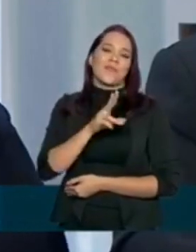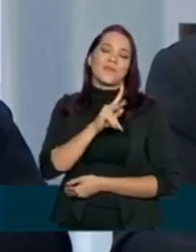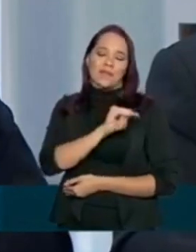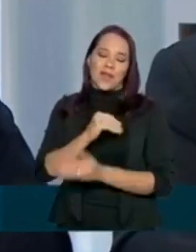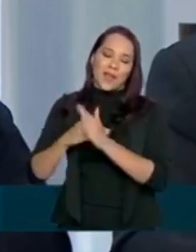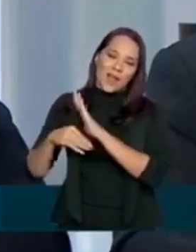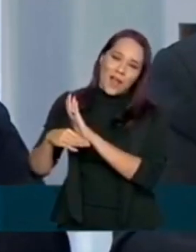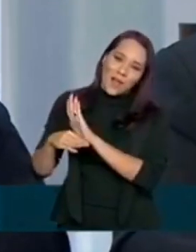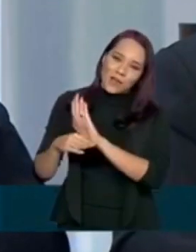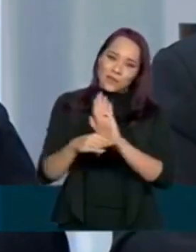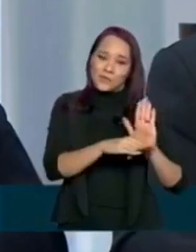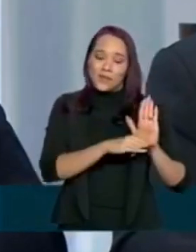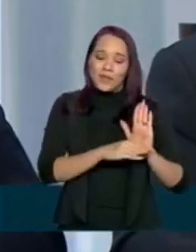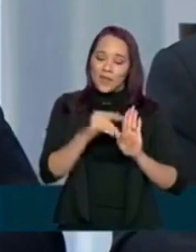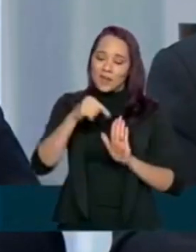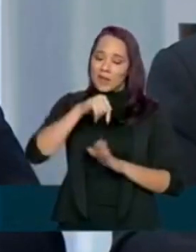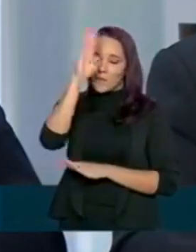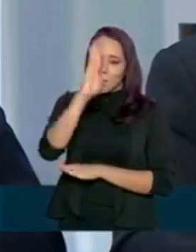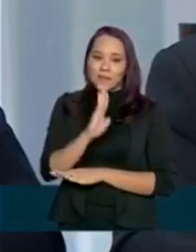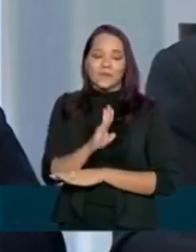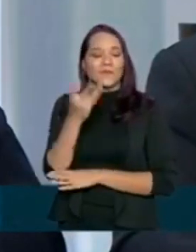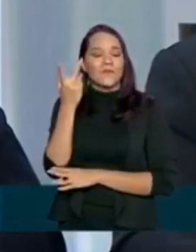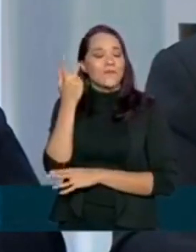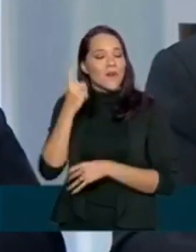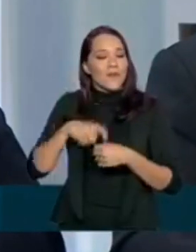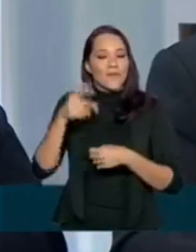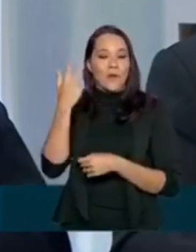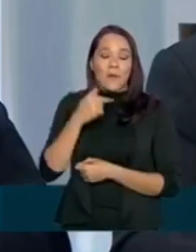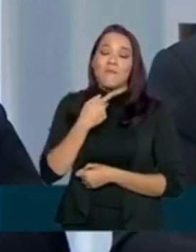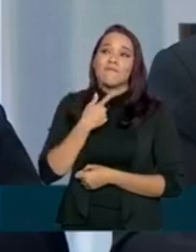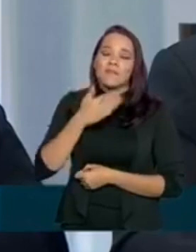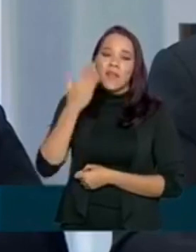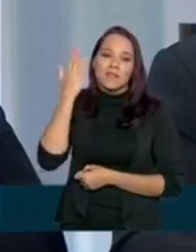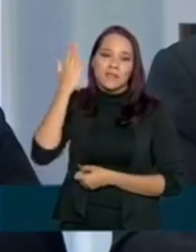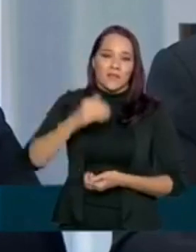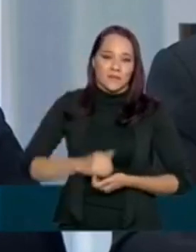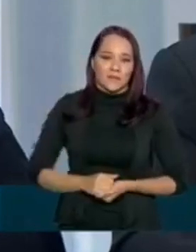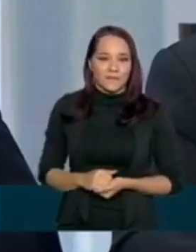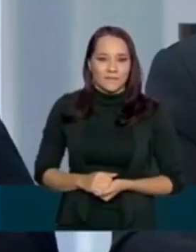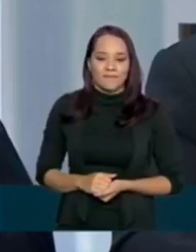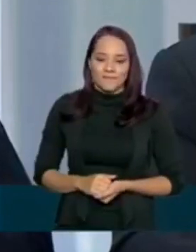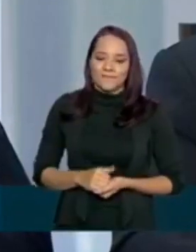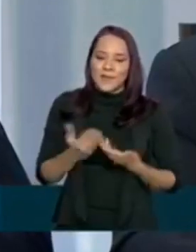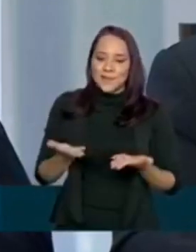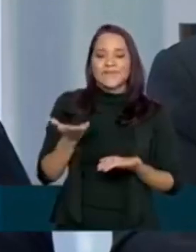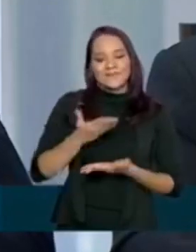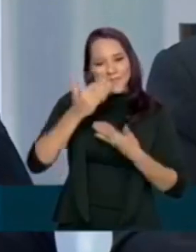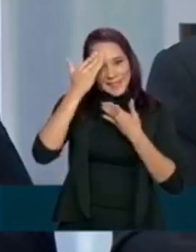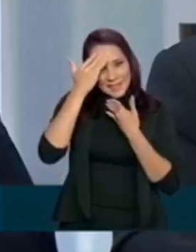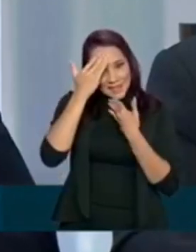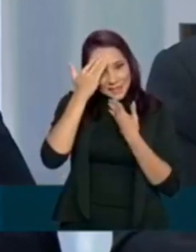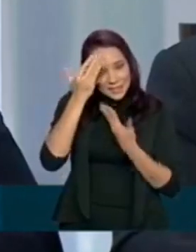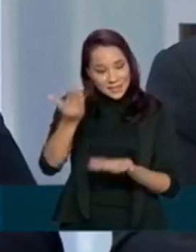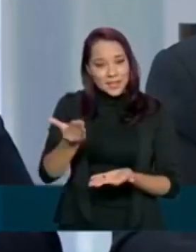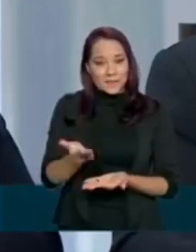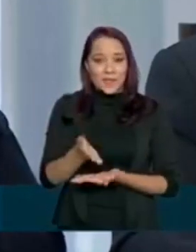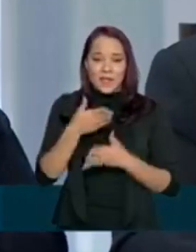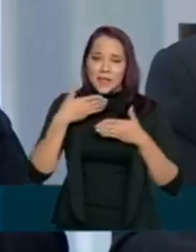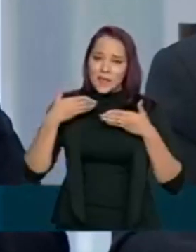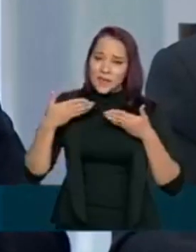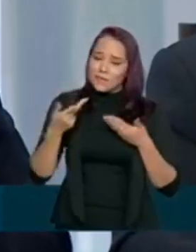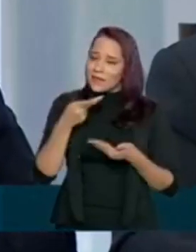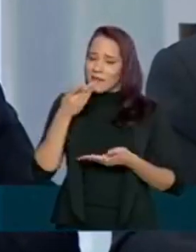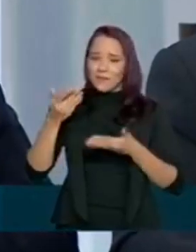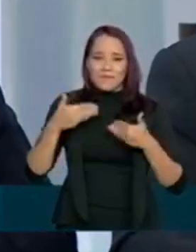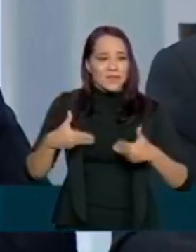vai nos ajudar a trazer o país a situação normal se deus quiser então é isso eu gostaria de agradecer e deixar o ministério à